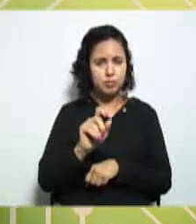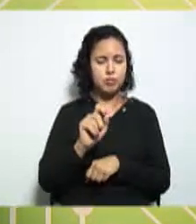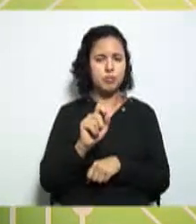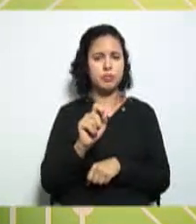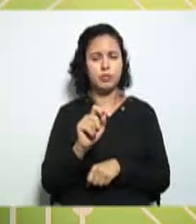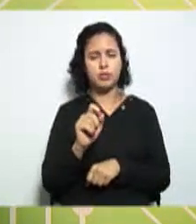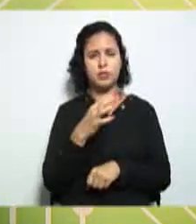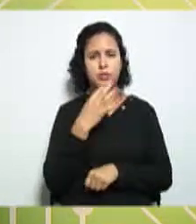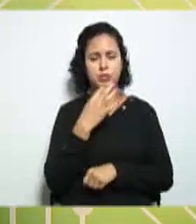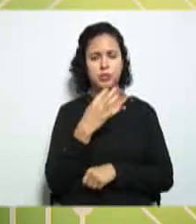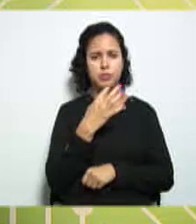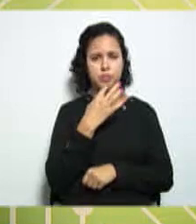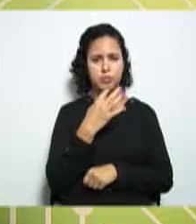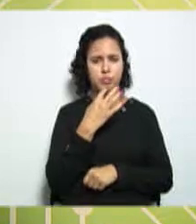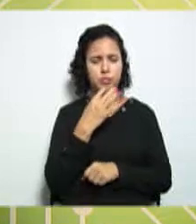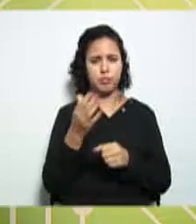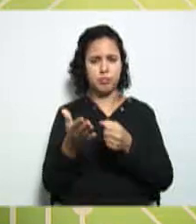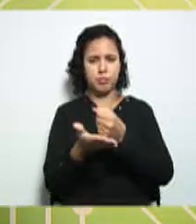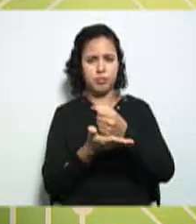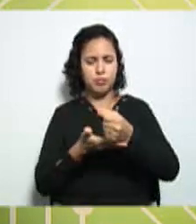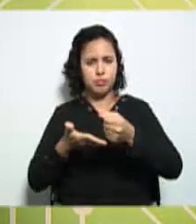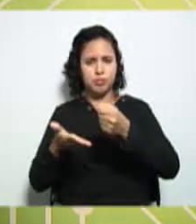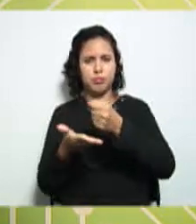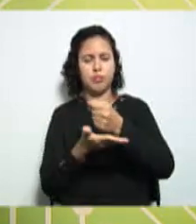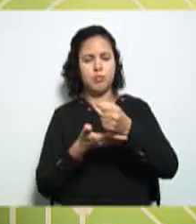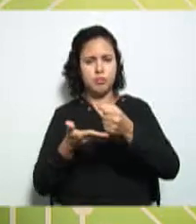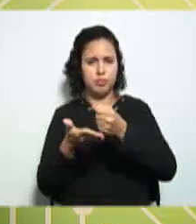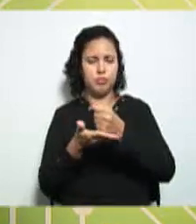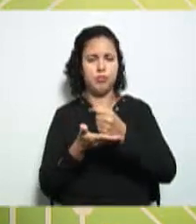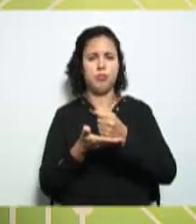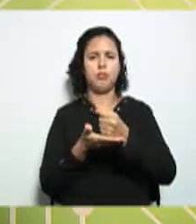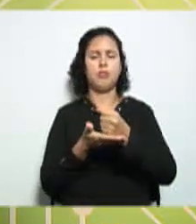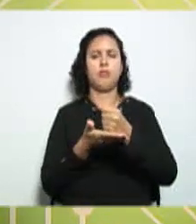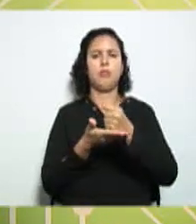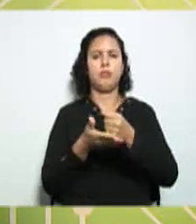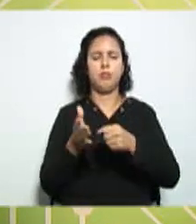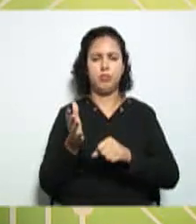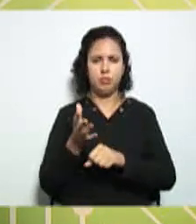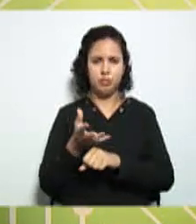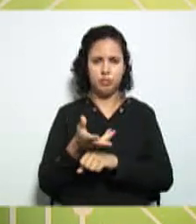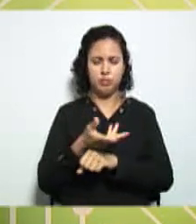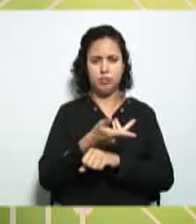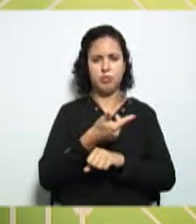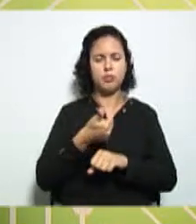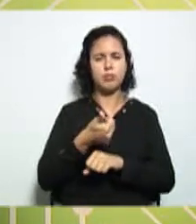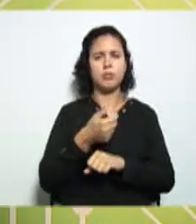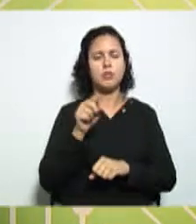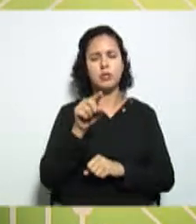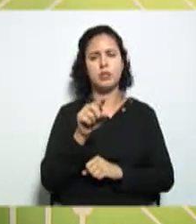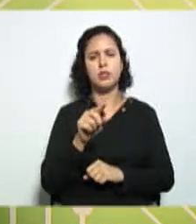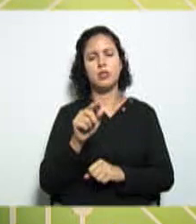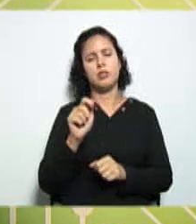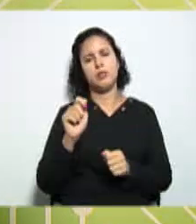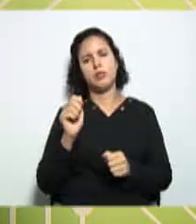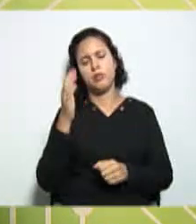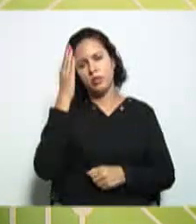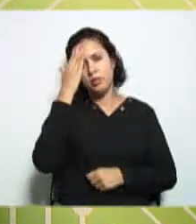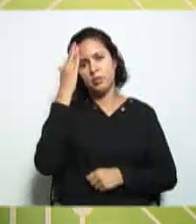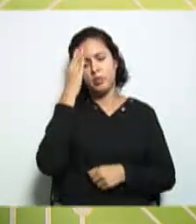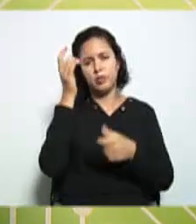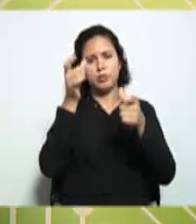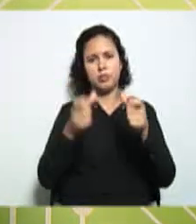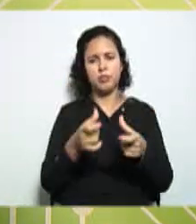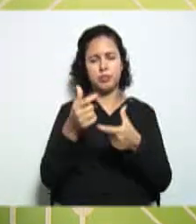dos conhecimentos básicos, das competências necessárias para que você possa saber